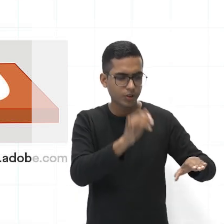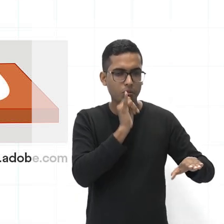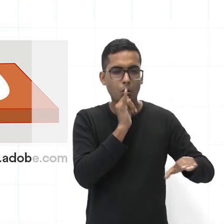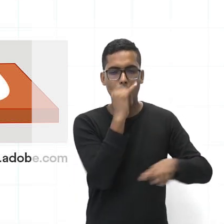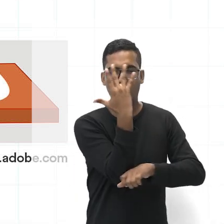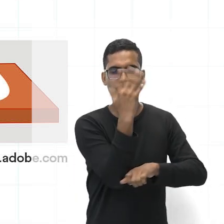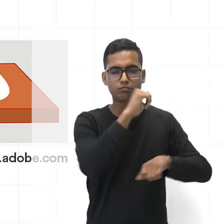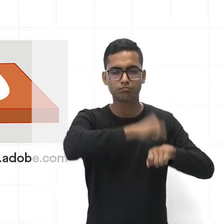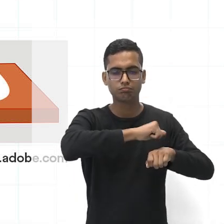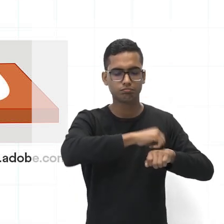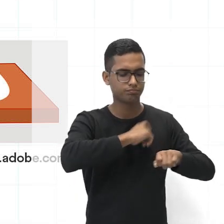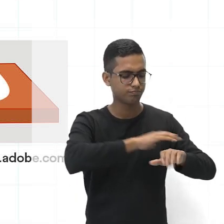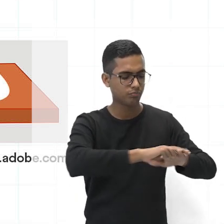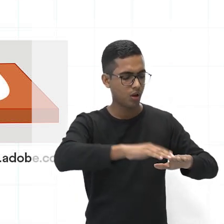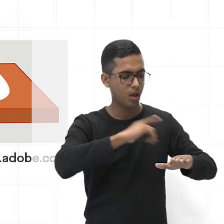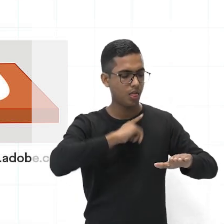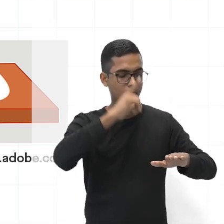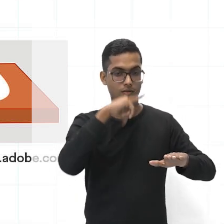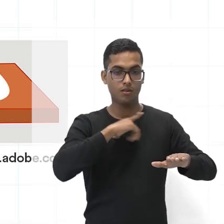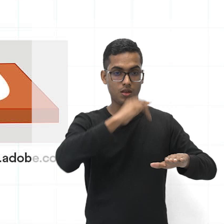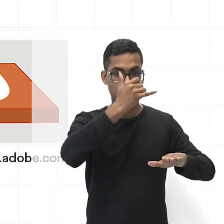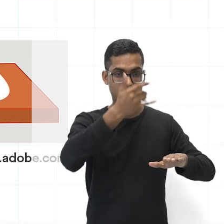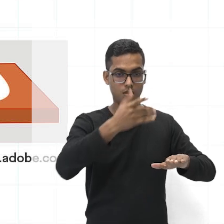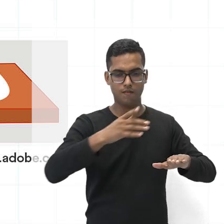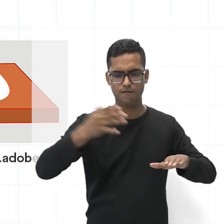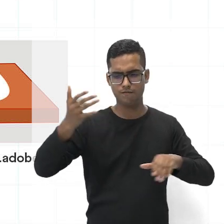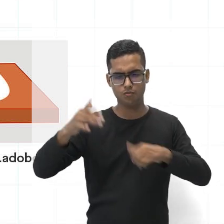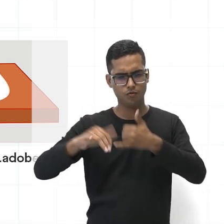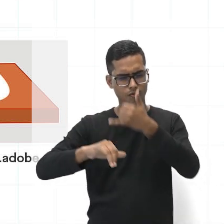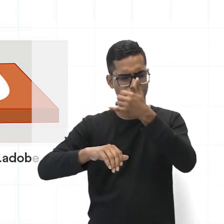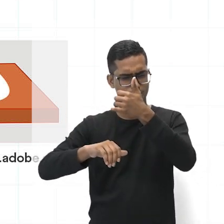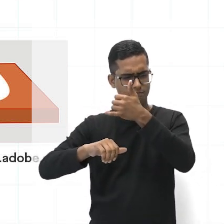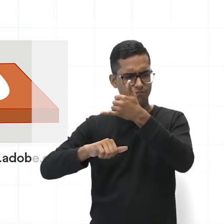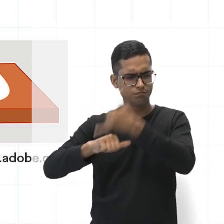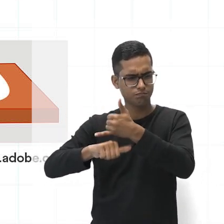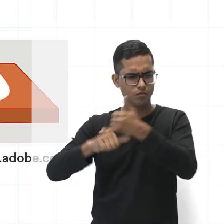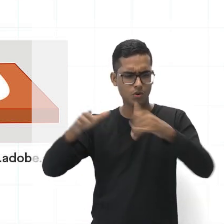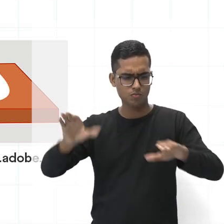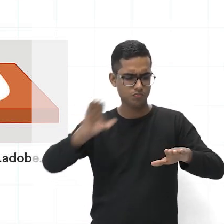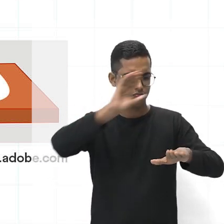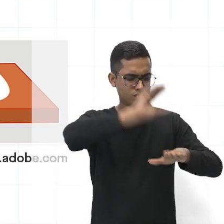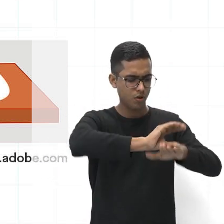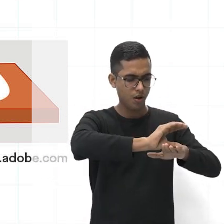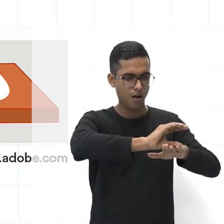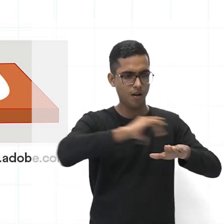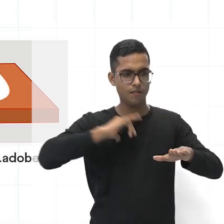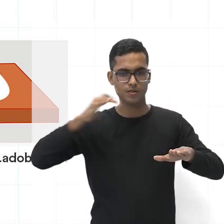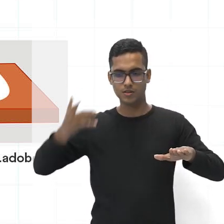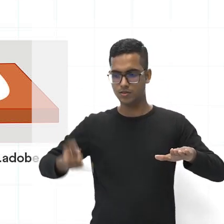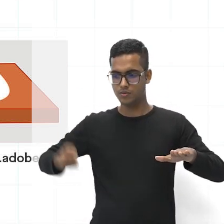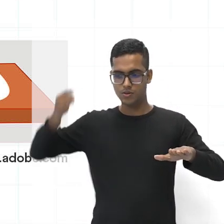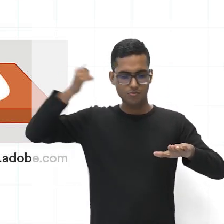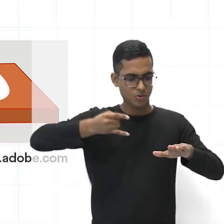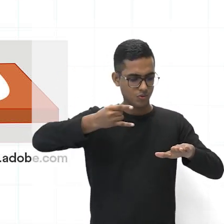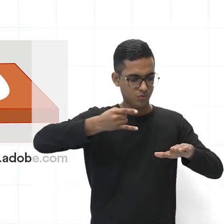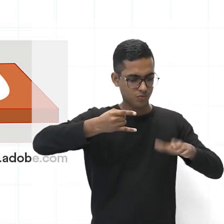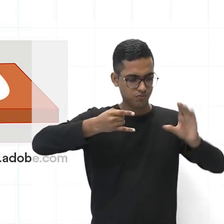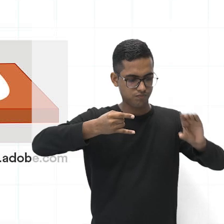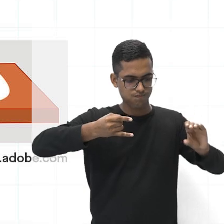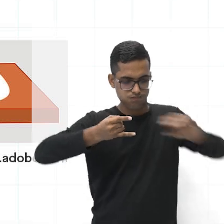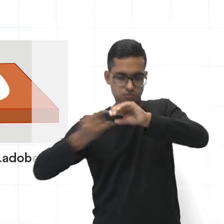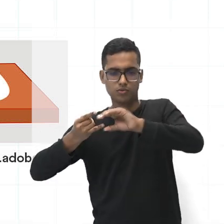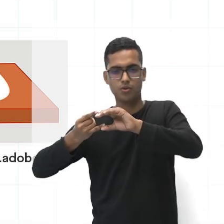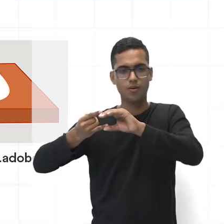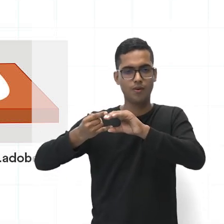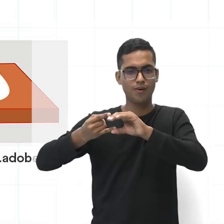o quê? Magnéticos, né? Para que o ímã tire. Então, a sua mãe, que tem ali a sua caixa de